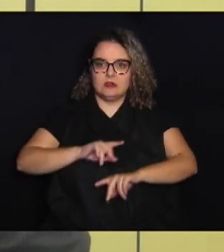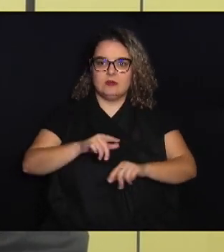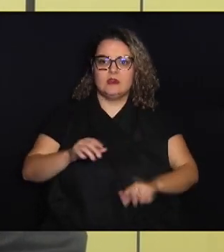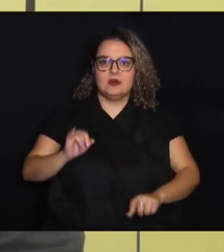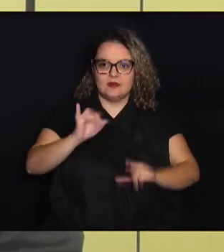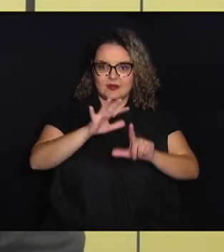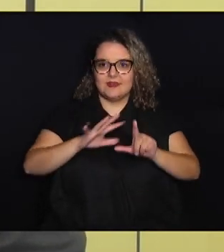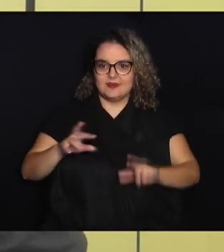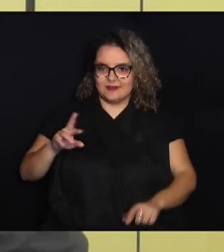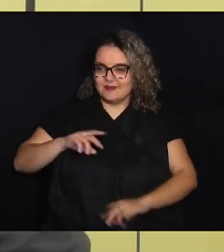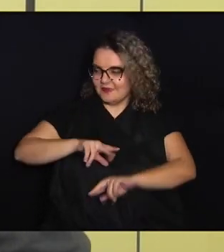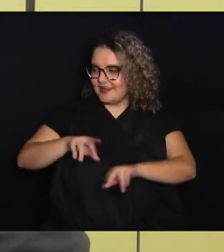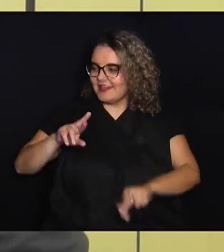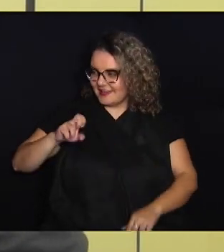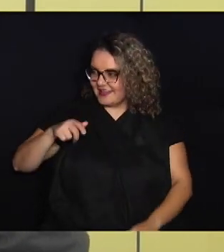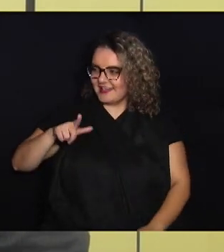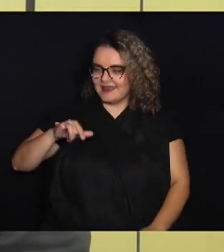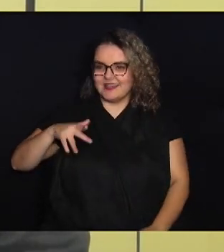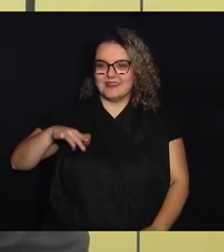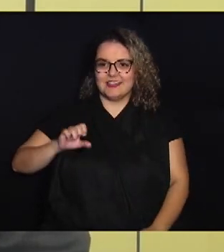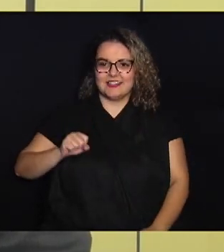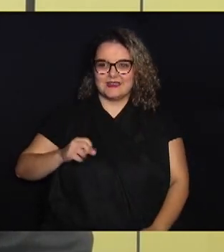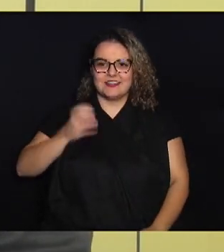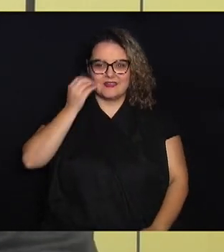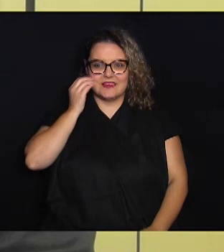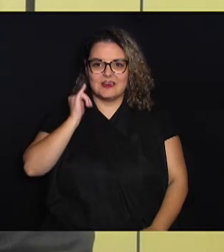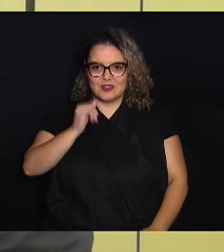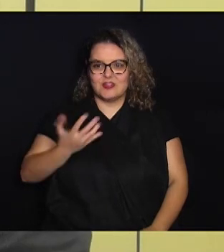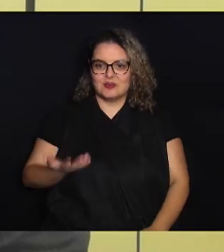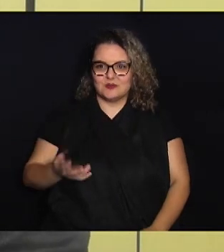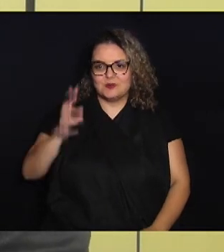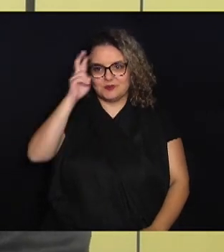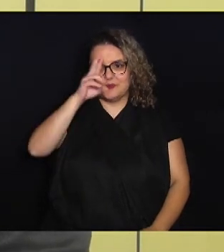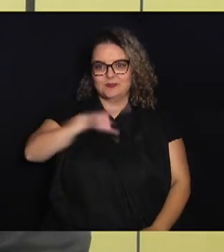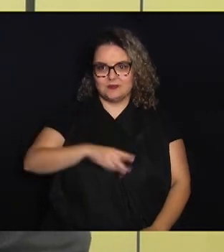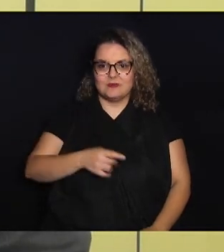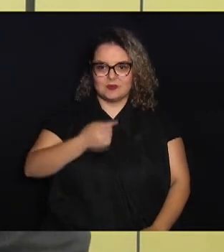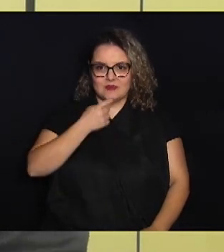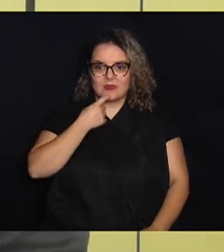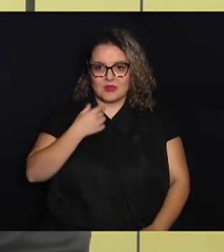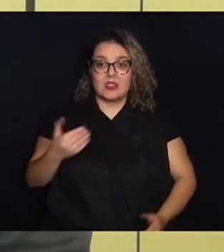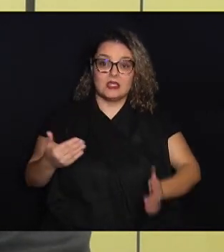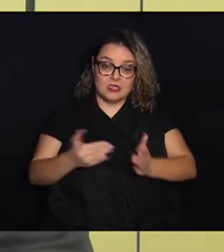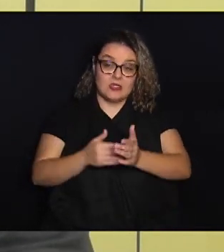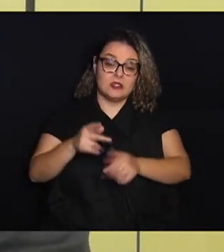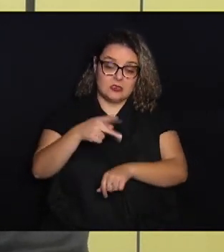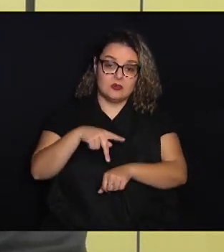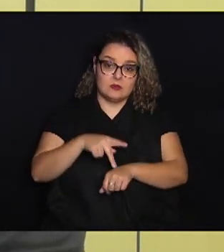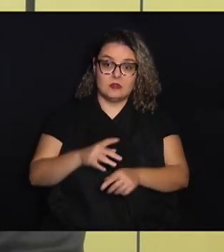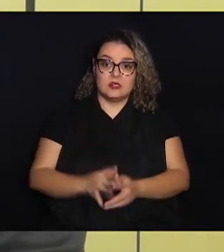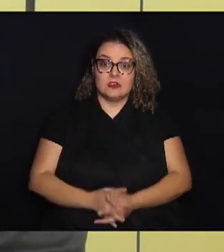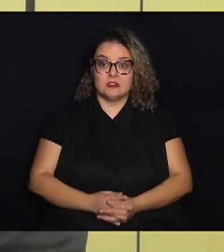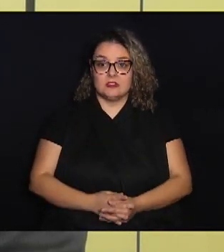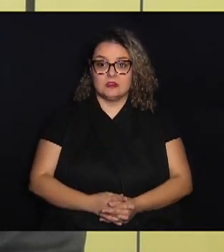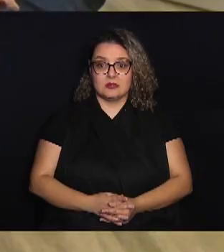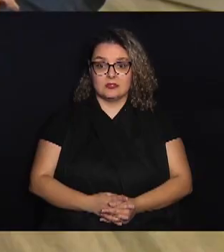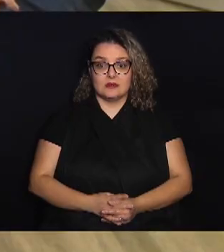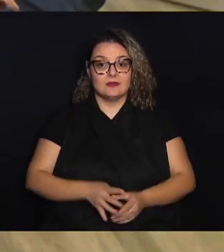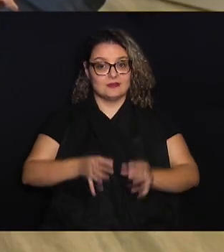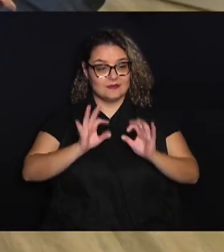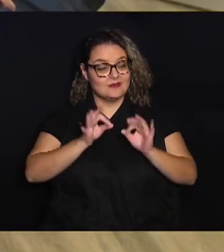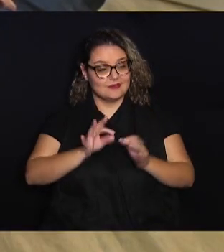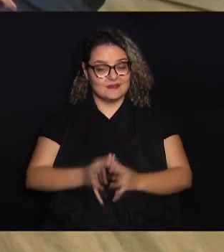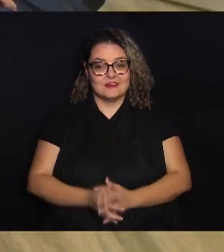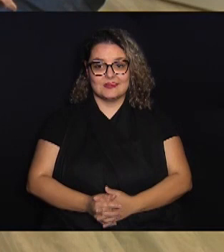várias relíquias, como o André acabou de chamar, sobre a história da cidade e até do país, né? Com